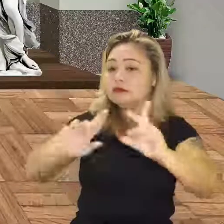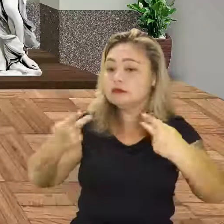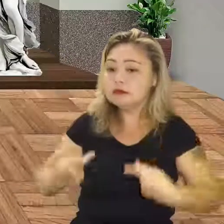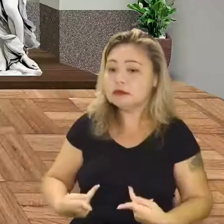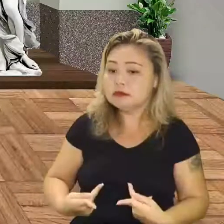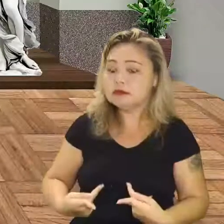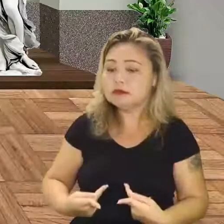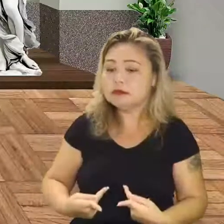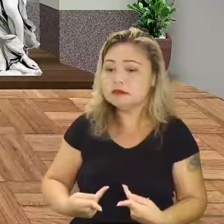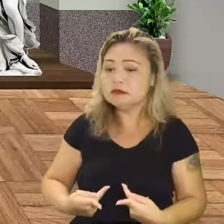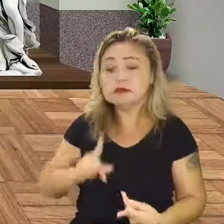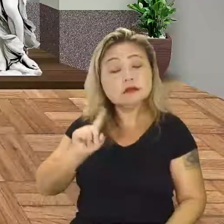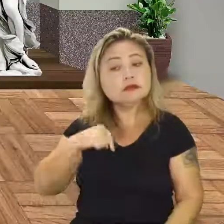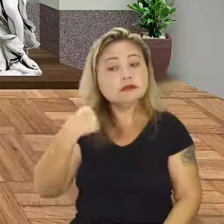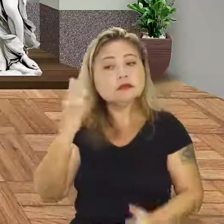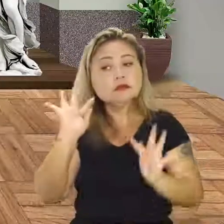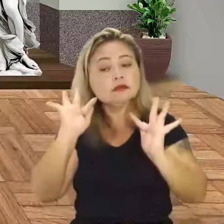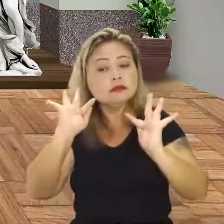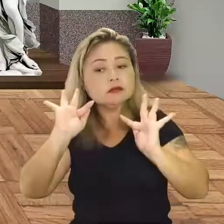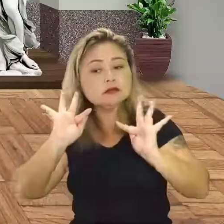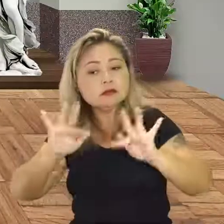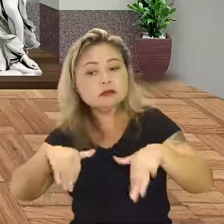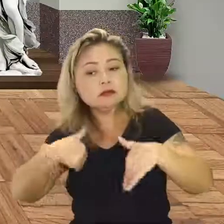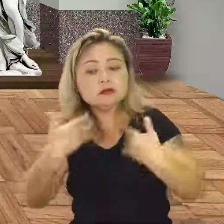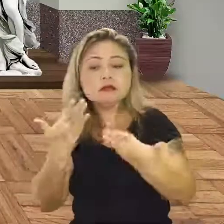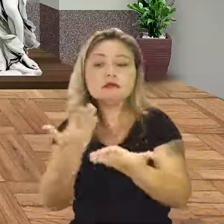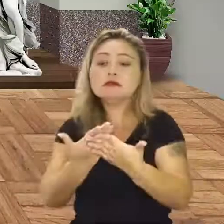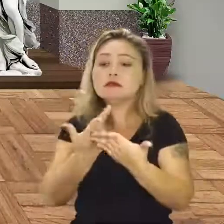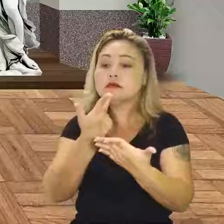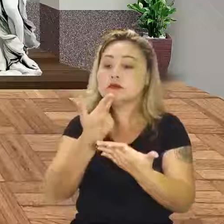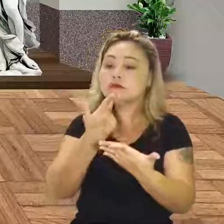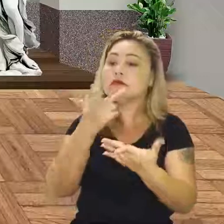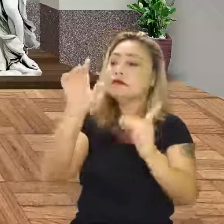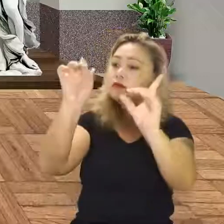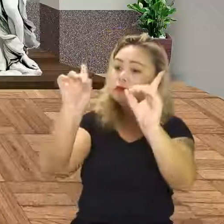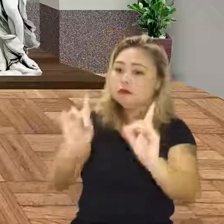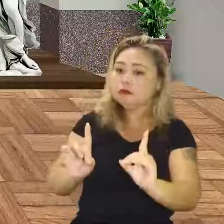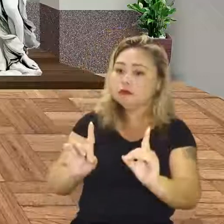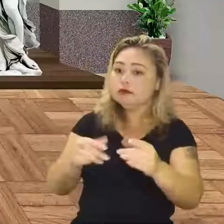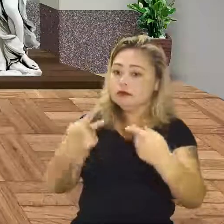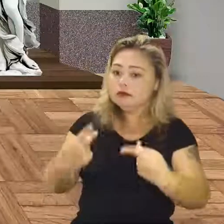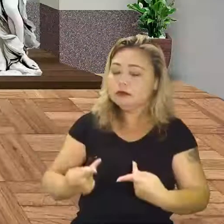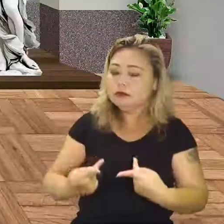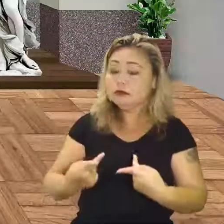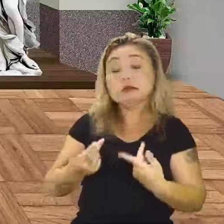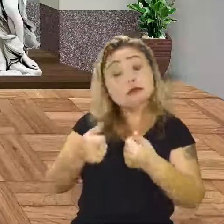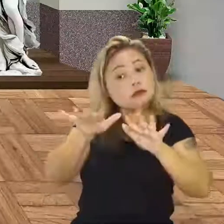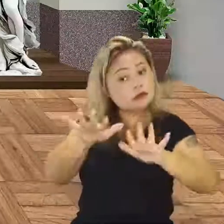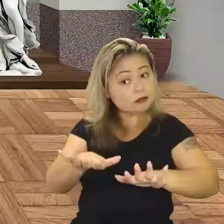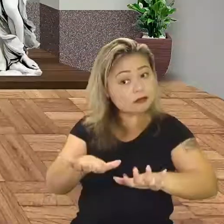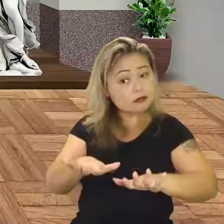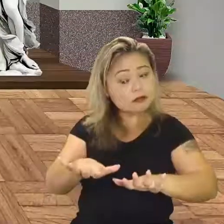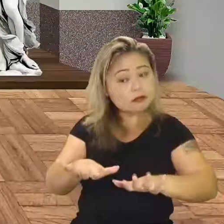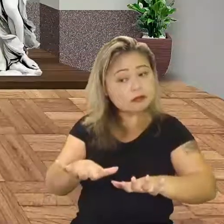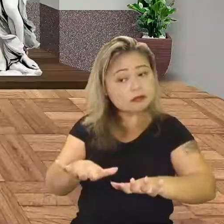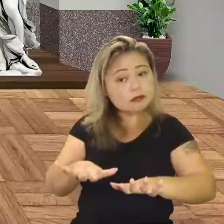humanos, que nós encerramos nossa aula falando sobre ele. E ficamos aqui,